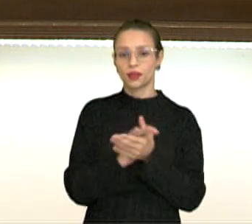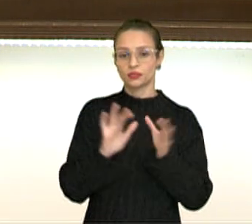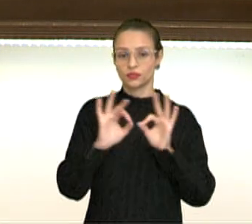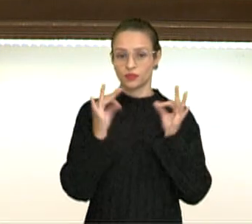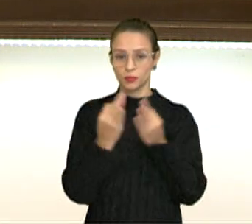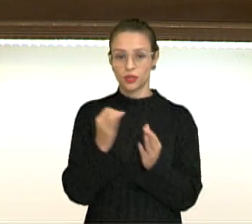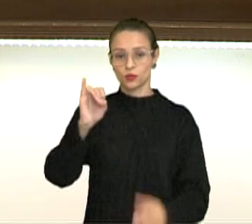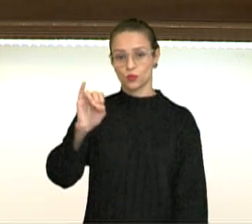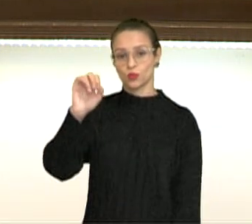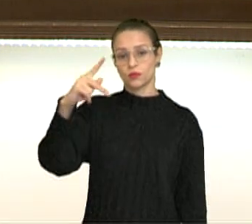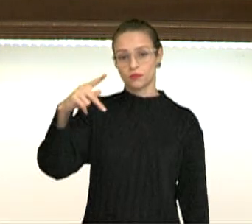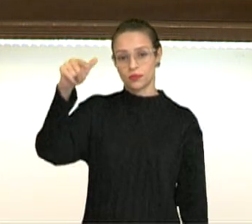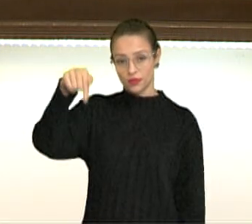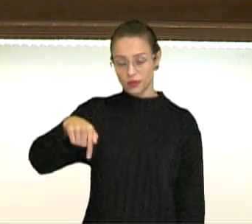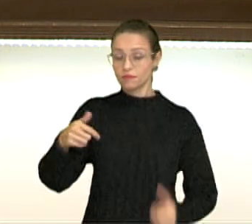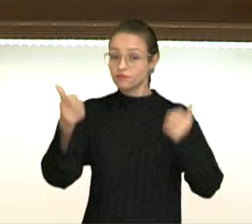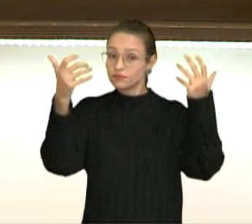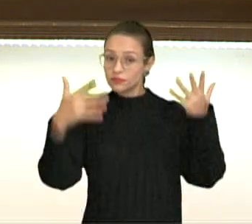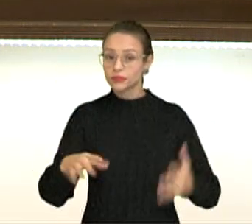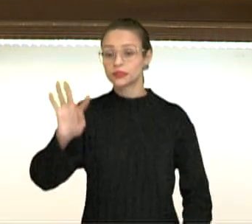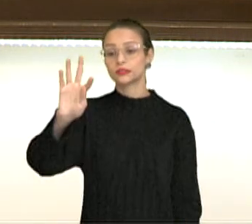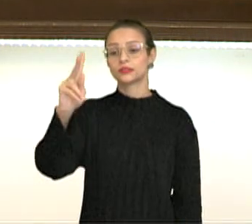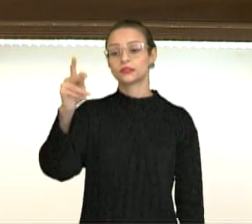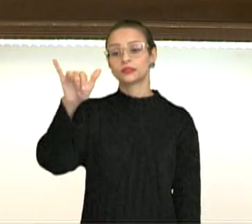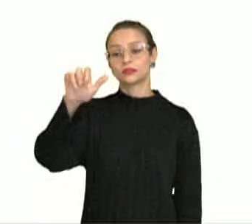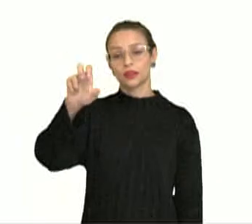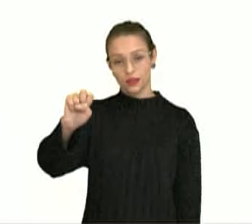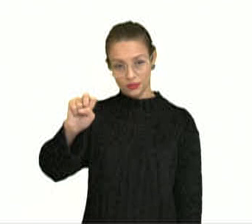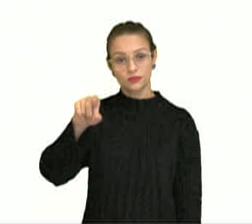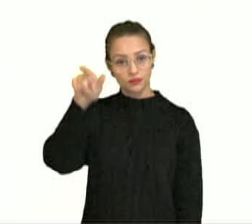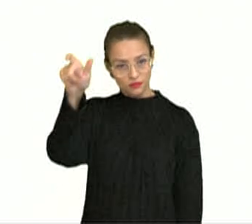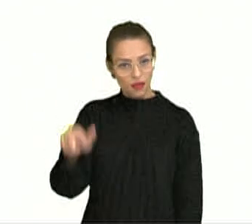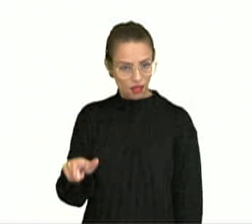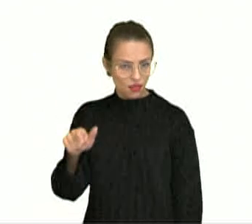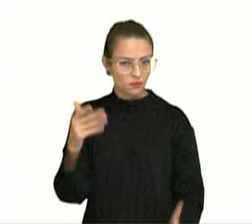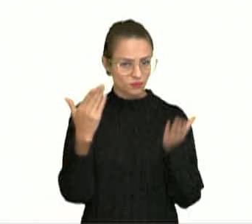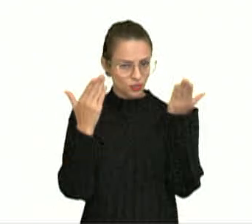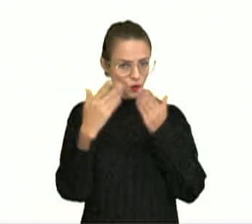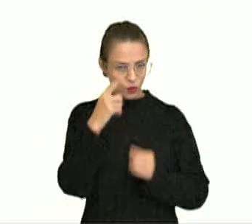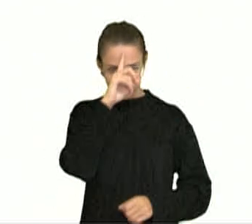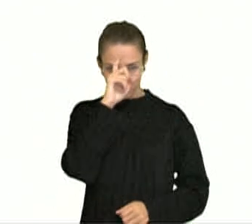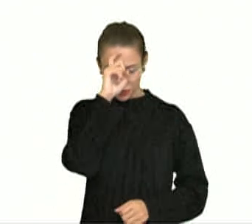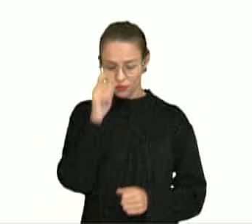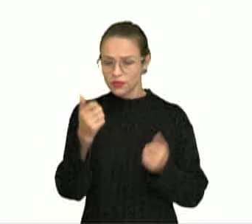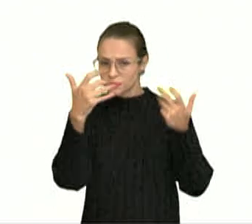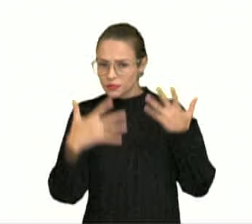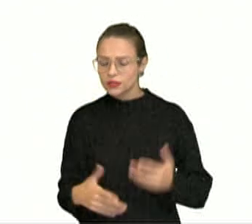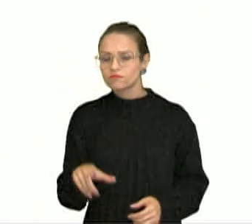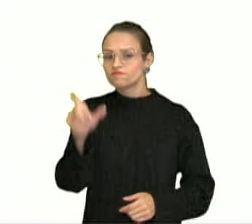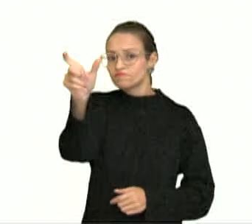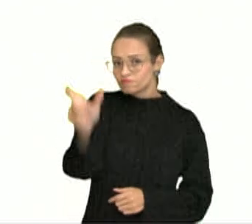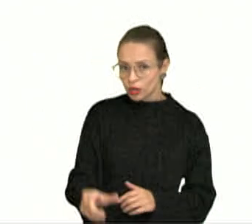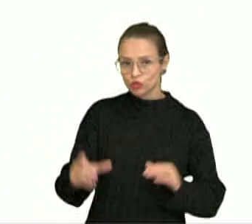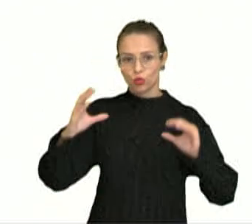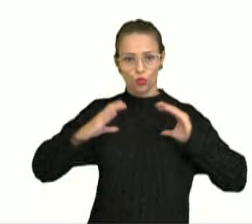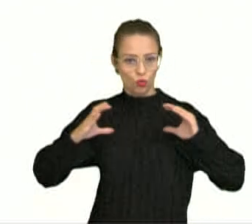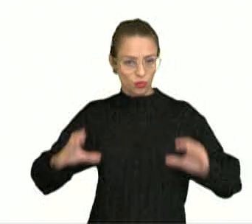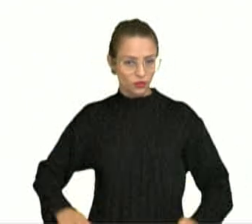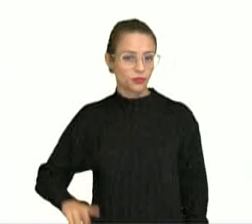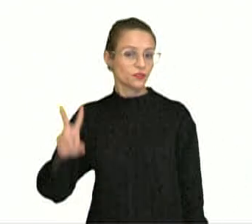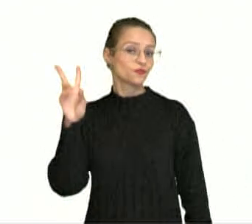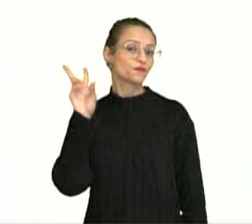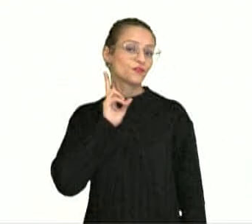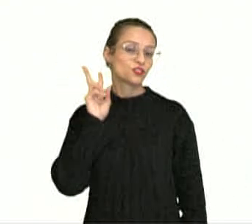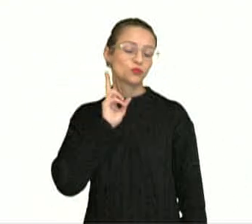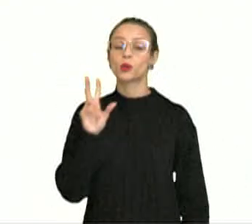IPQ. Segundo Thaís Oliveira, psicóloga hospitalar, a sinalização de uma pessoa que se vitimiza